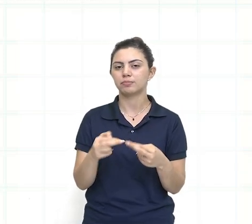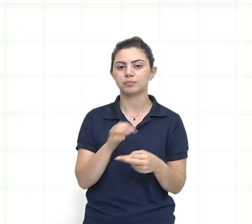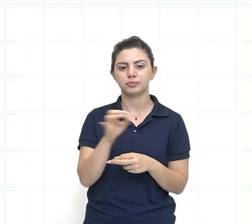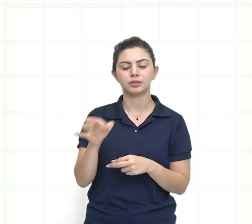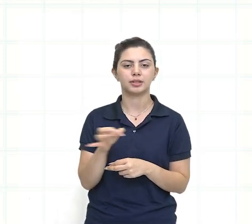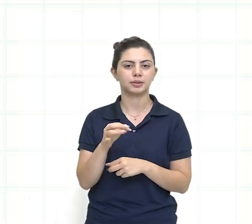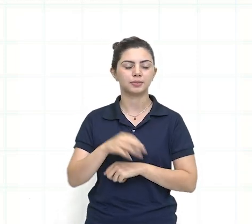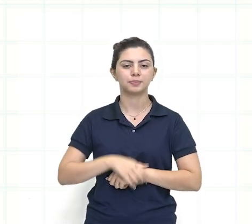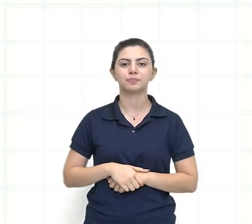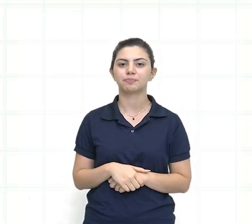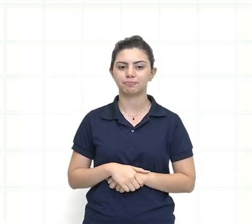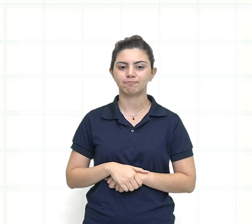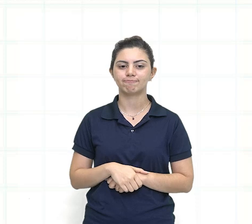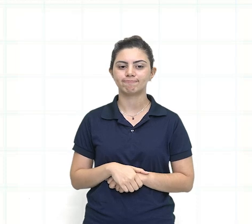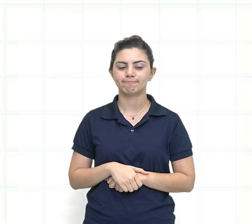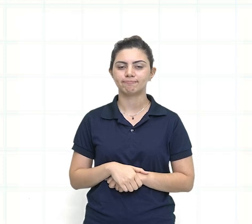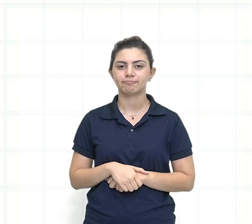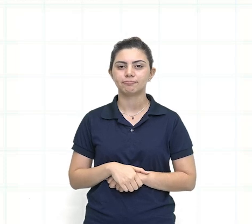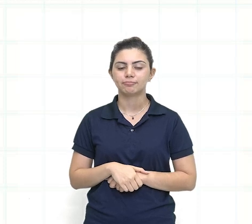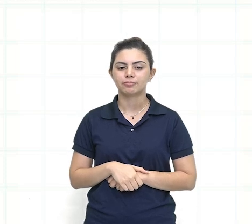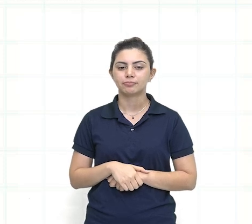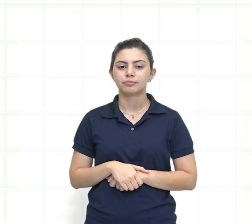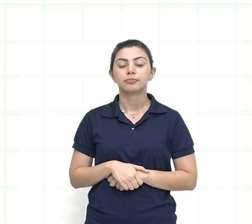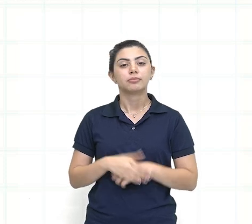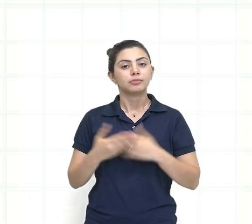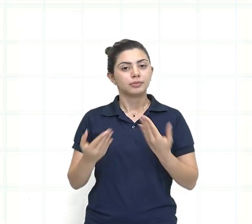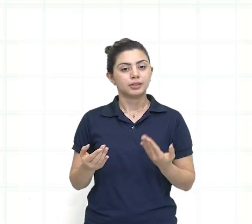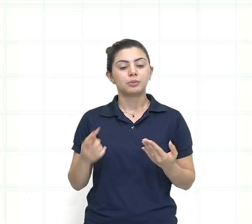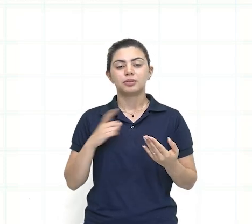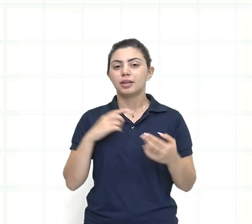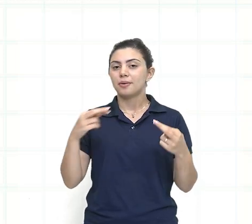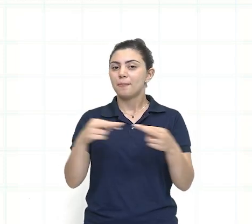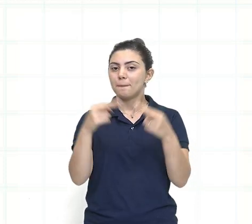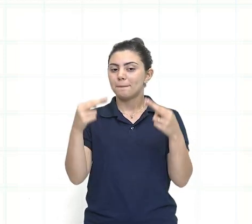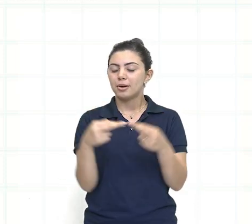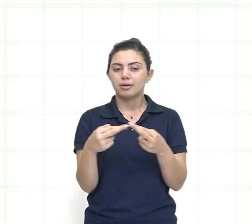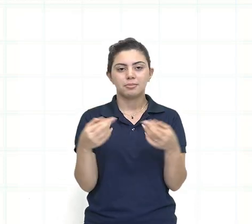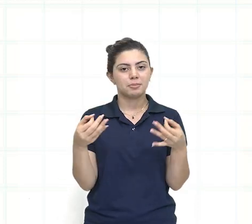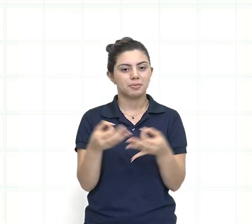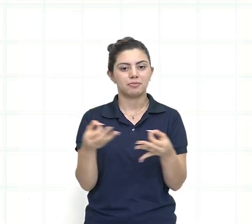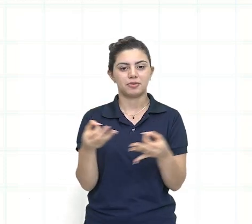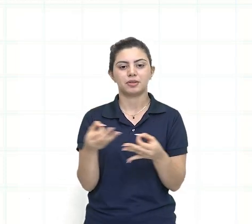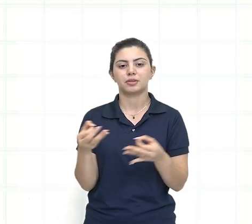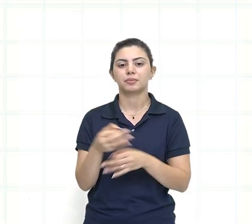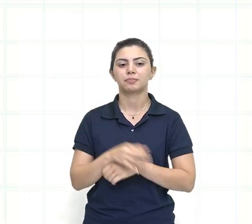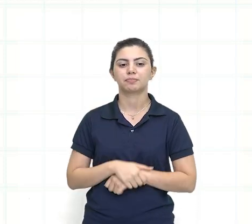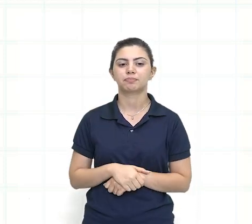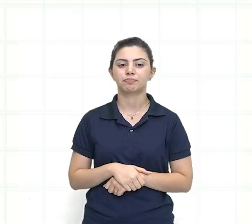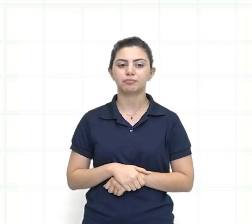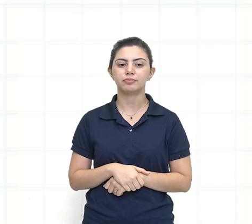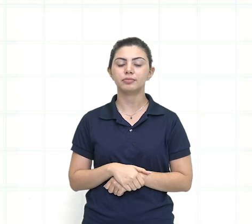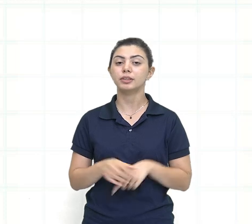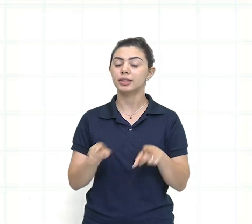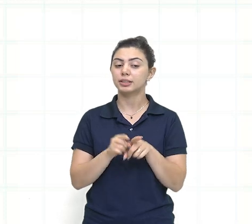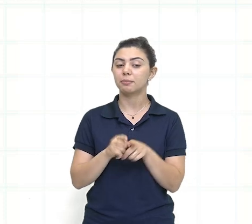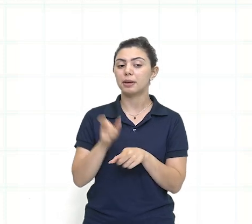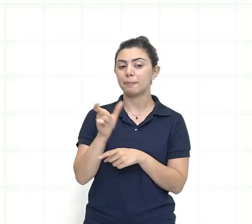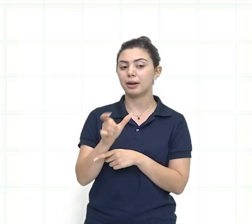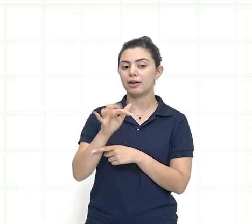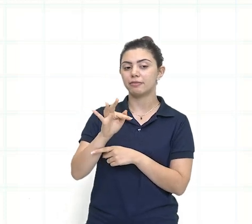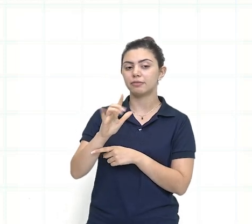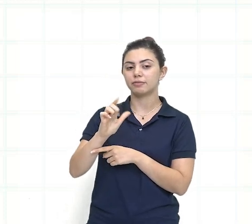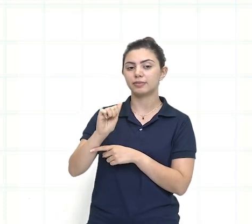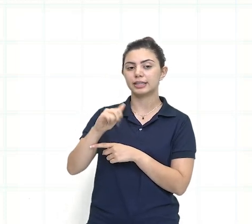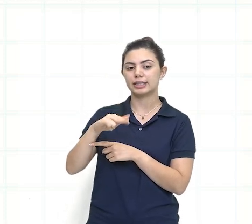som é exatamente igual. Então, nós temos uma rima perfeita, né? Esqueci aqui da palavra flanela. Então,